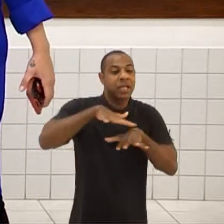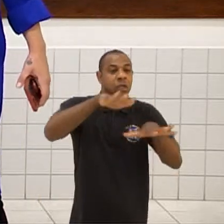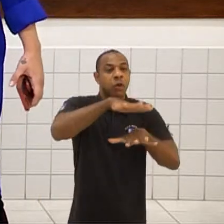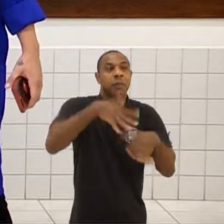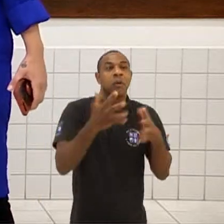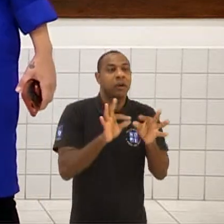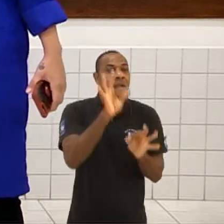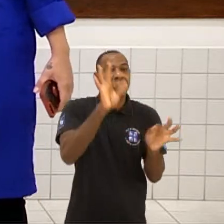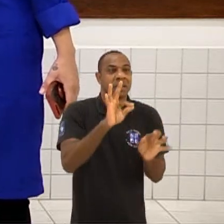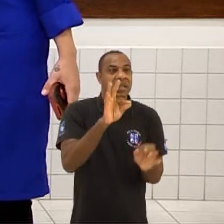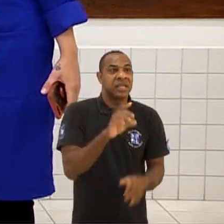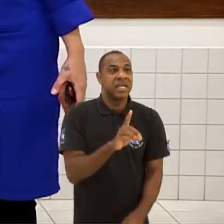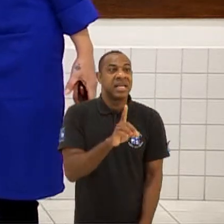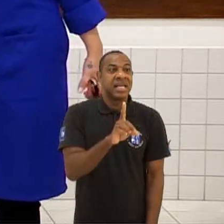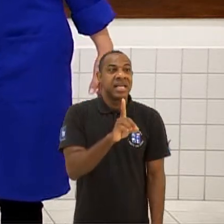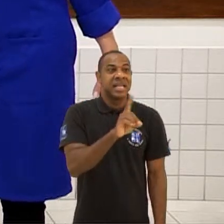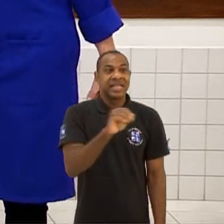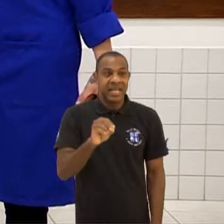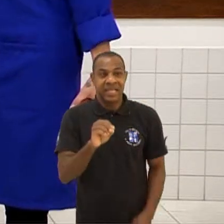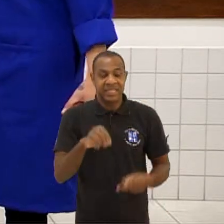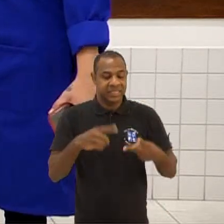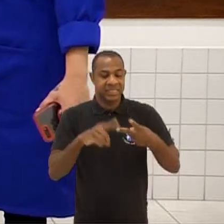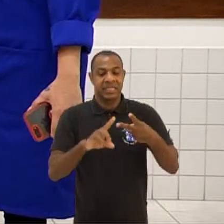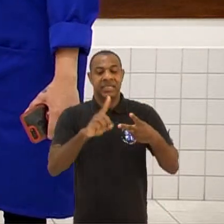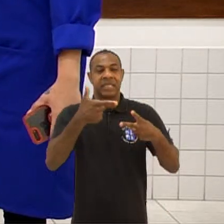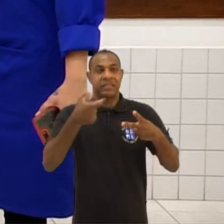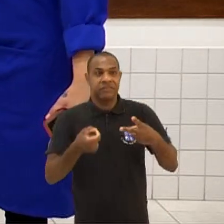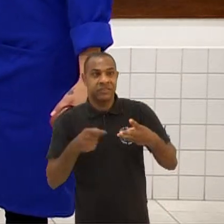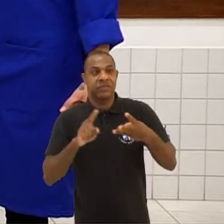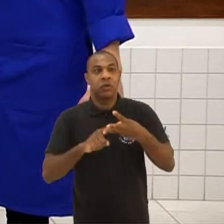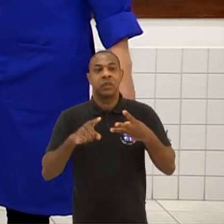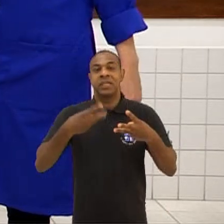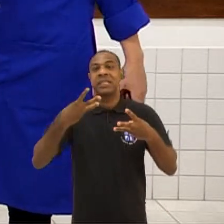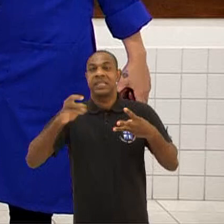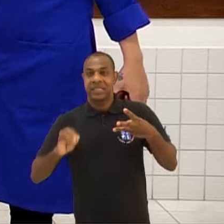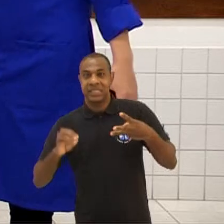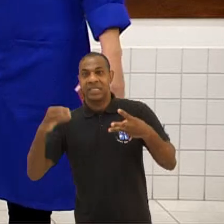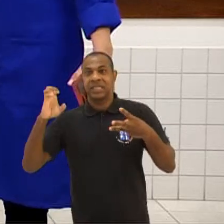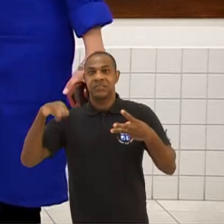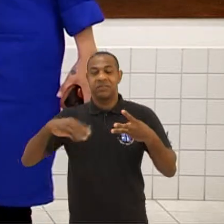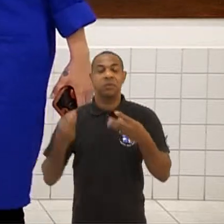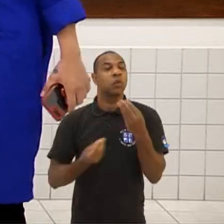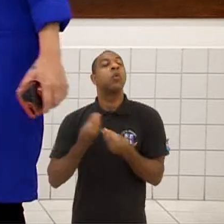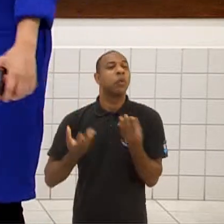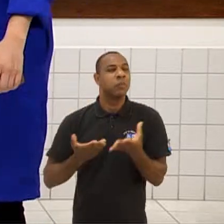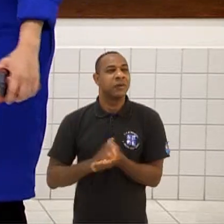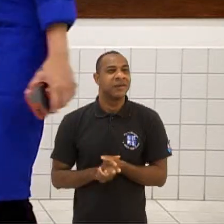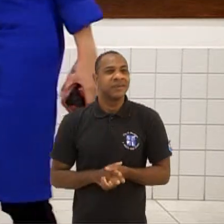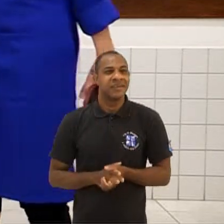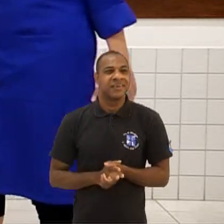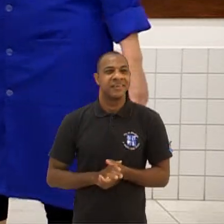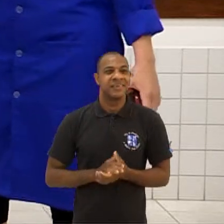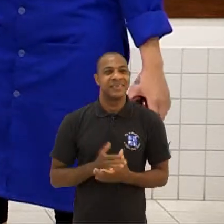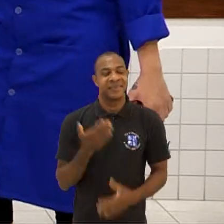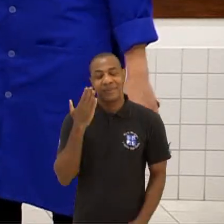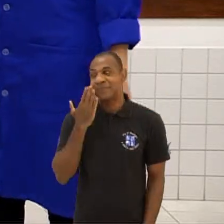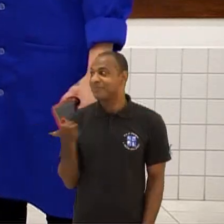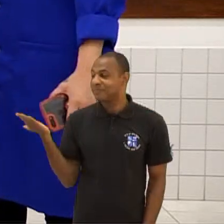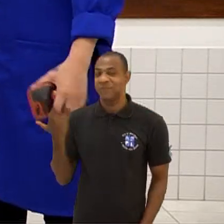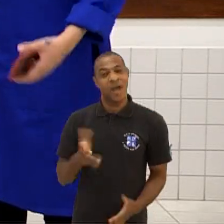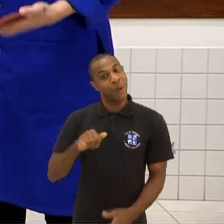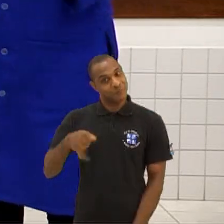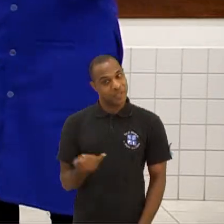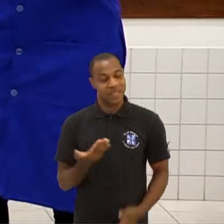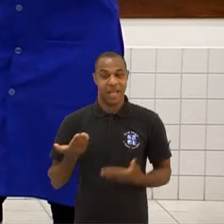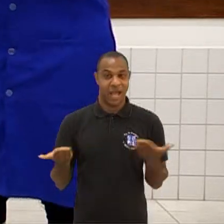100 centímetros, 120 centímetros ou então 130 centímetros? E aí, professor, quanto que dá? Mostra aí para gente. Então, vamos aproveitar